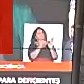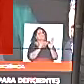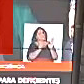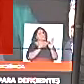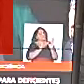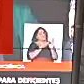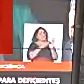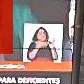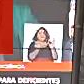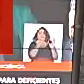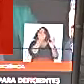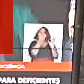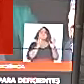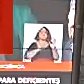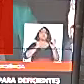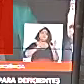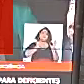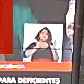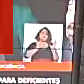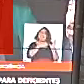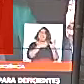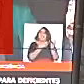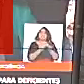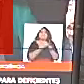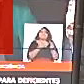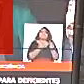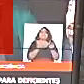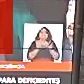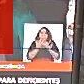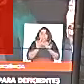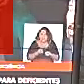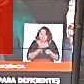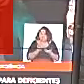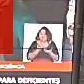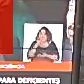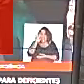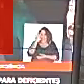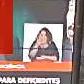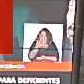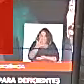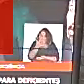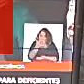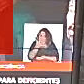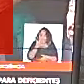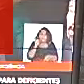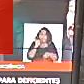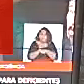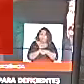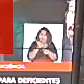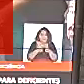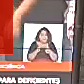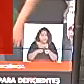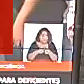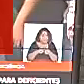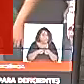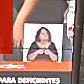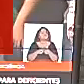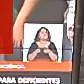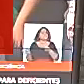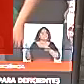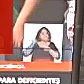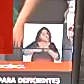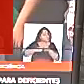Gerais, não tiver essa sensibilidade de hoje, de uma vez por todas, por fim, nesse imbróglio, e voltar a